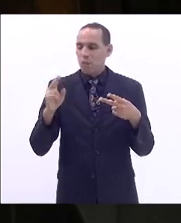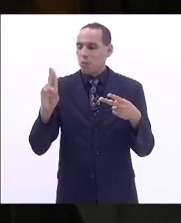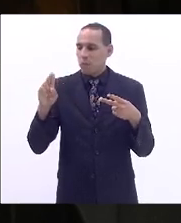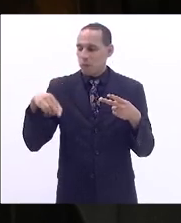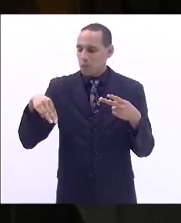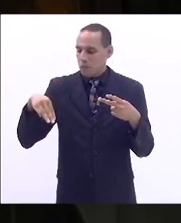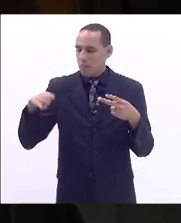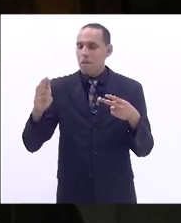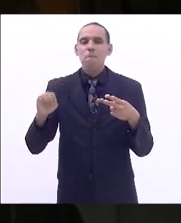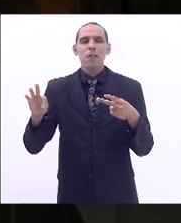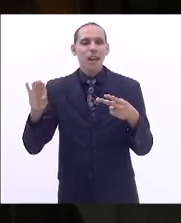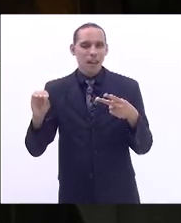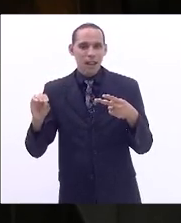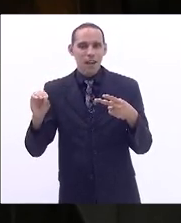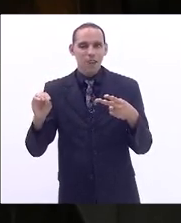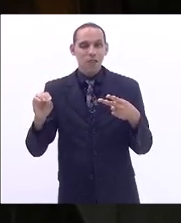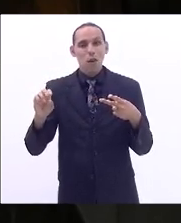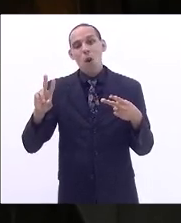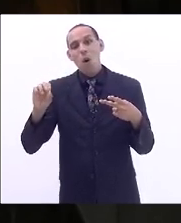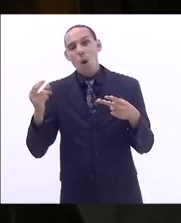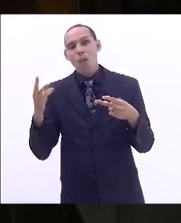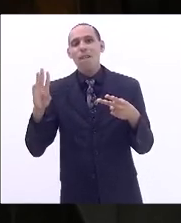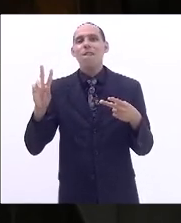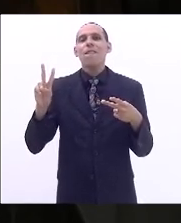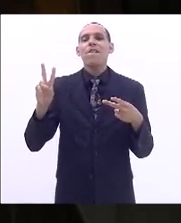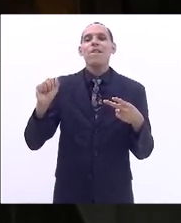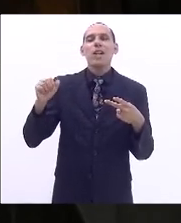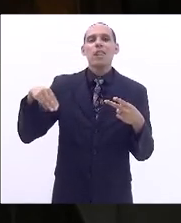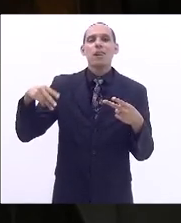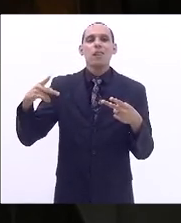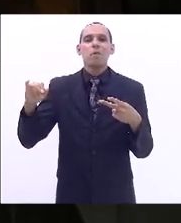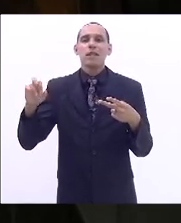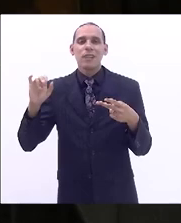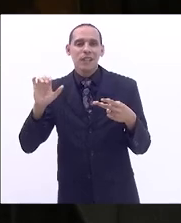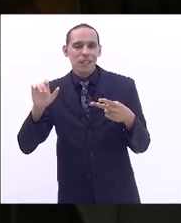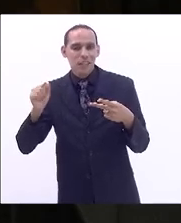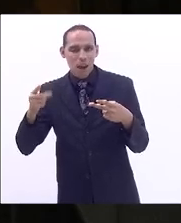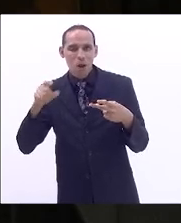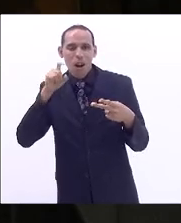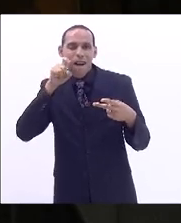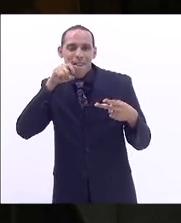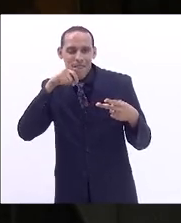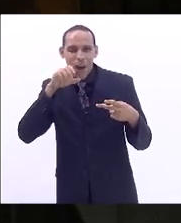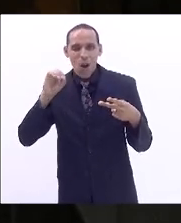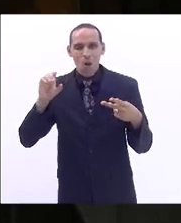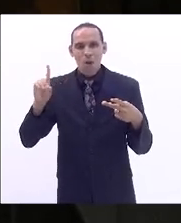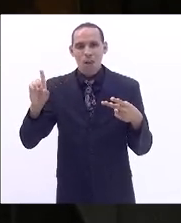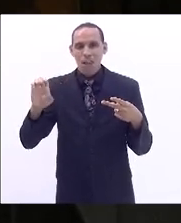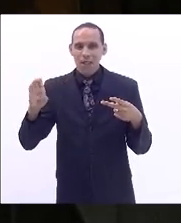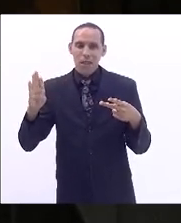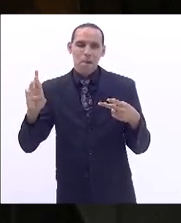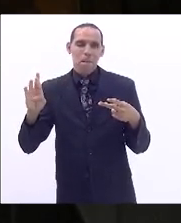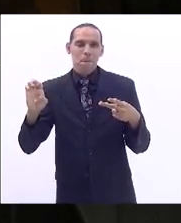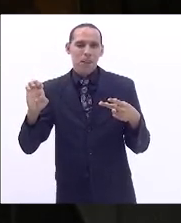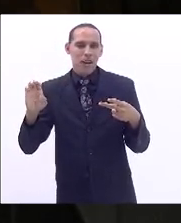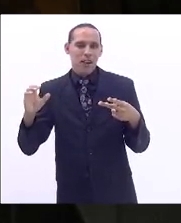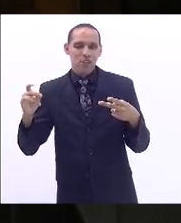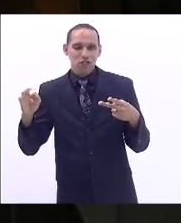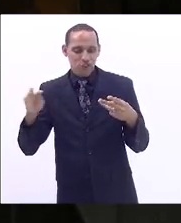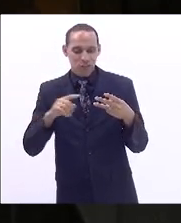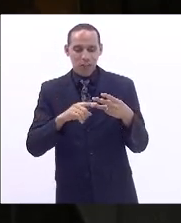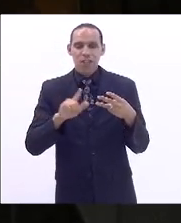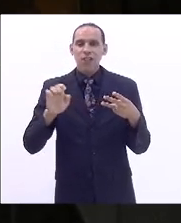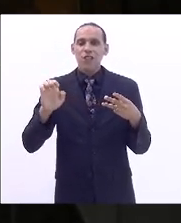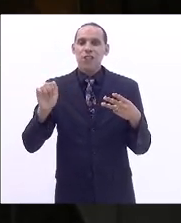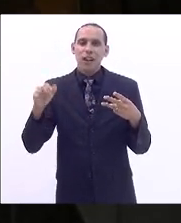Costa vulgo Vampirão da Odebrecht votou contra a população ele é do PT de Jaques Wagner Gean